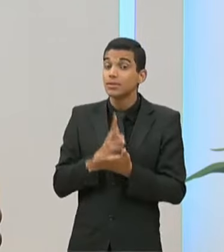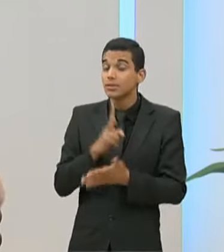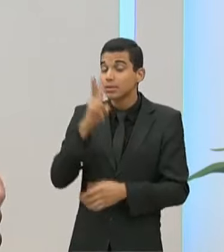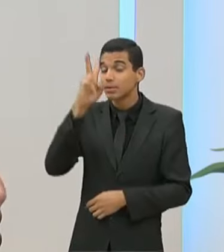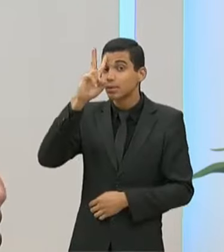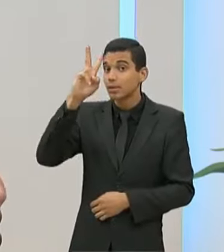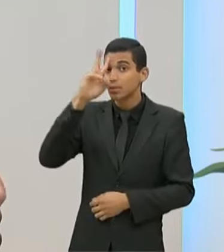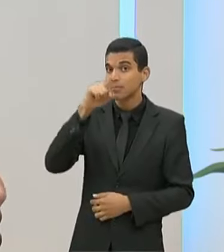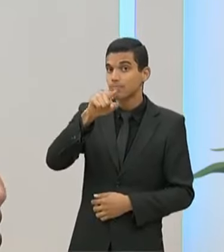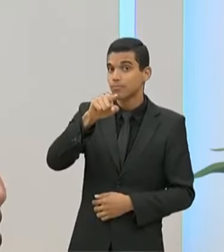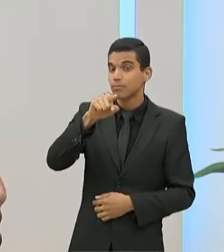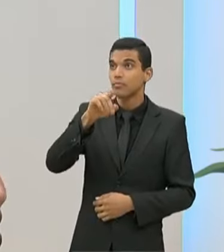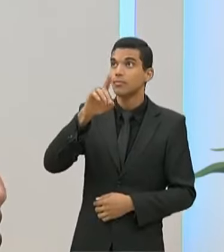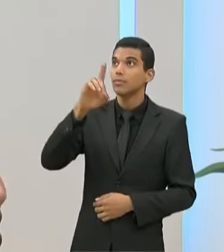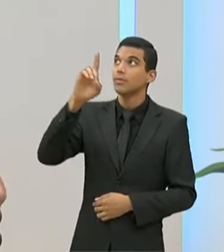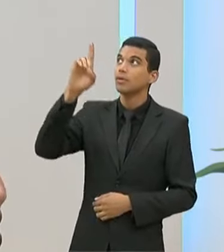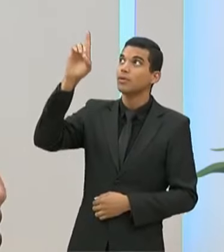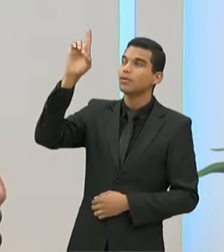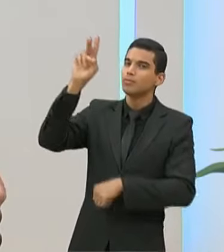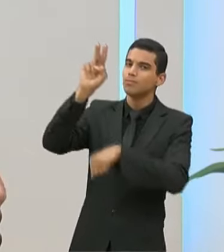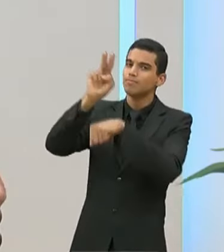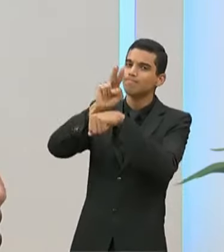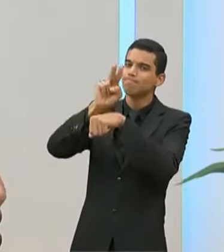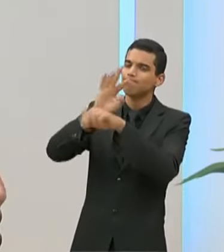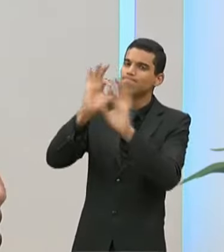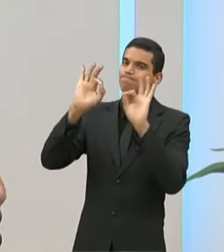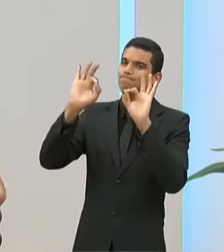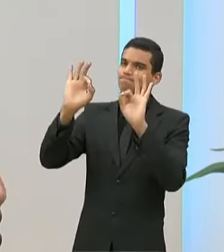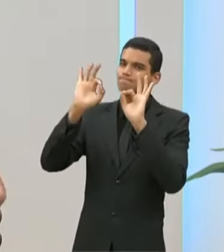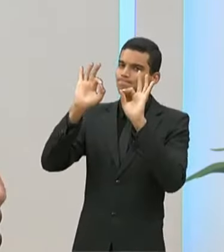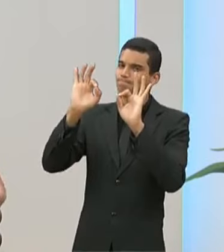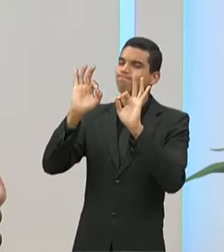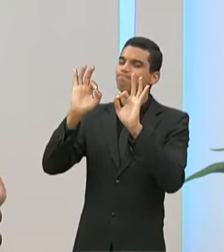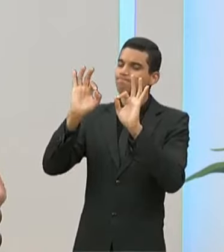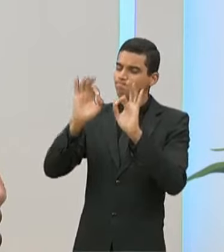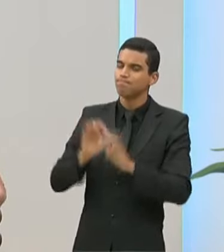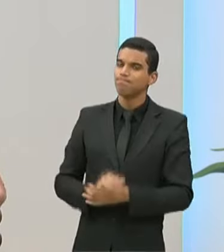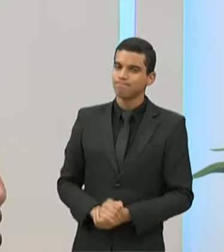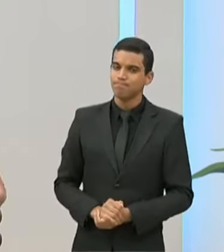lembrando que o cuidado de Deus é perfeito.